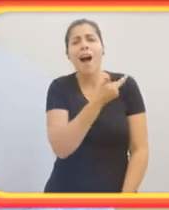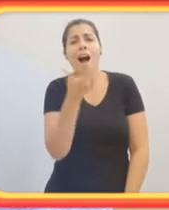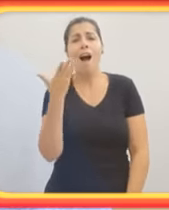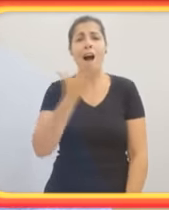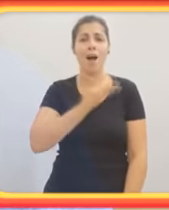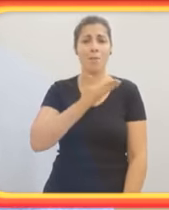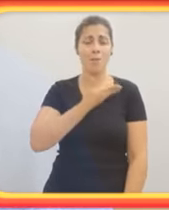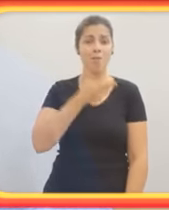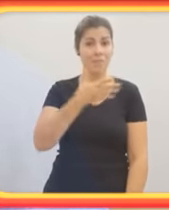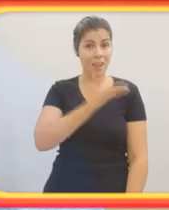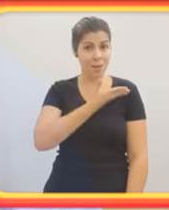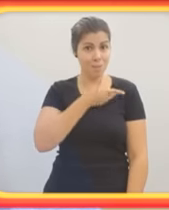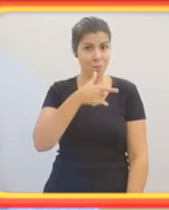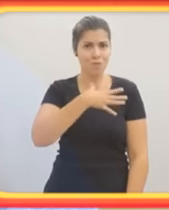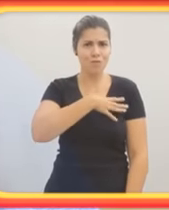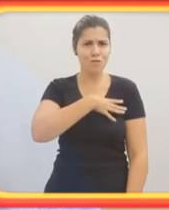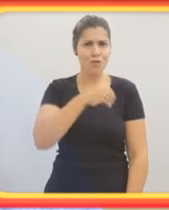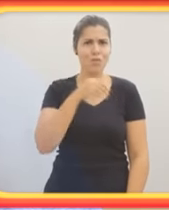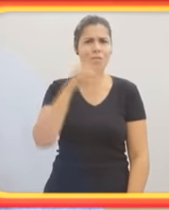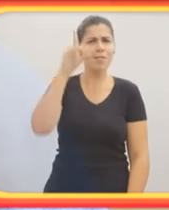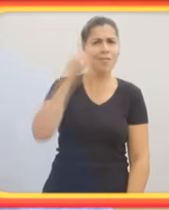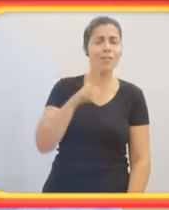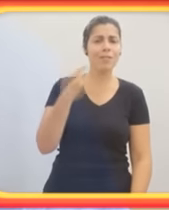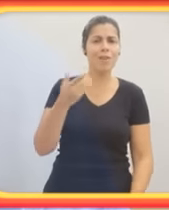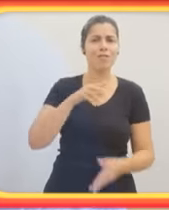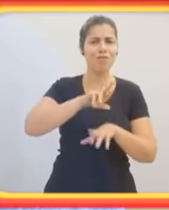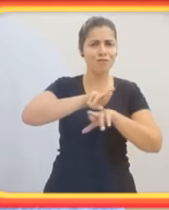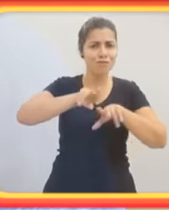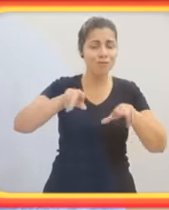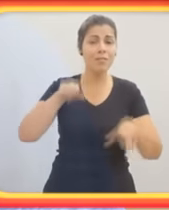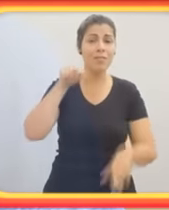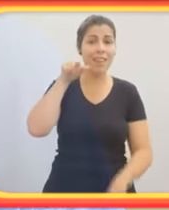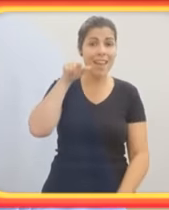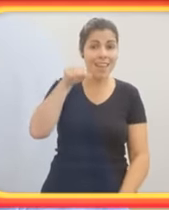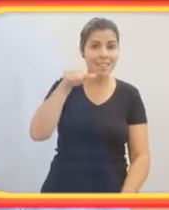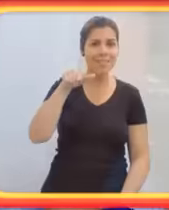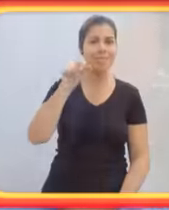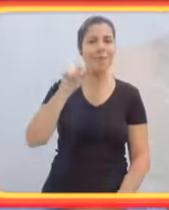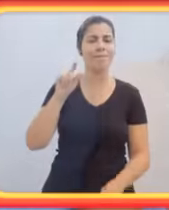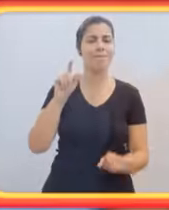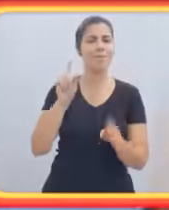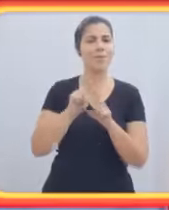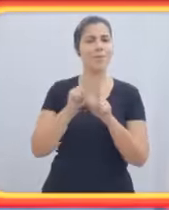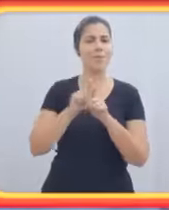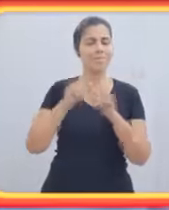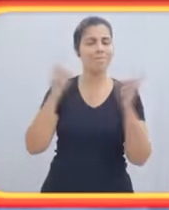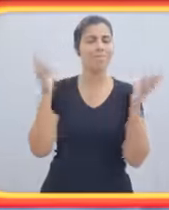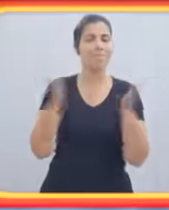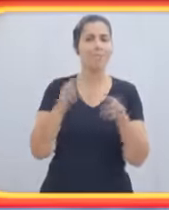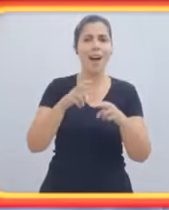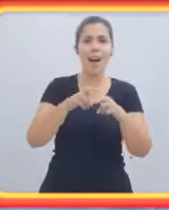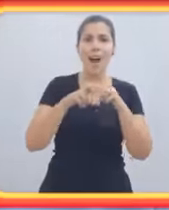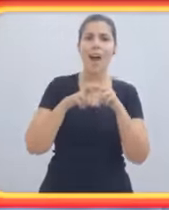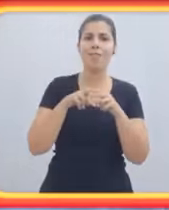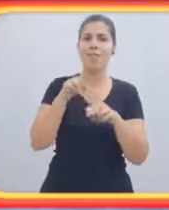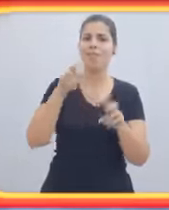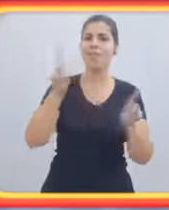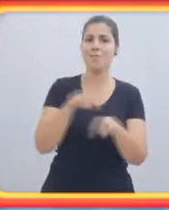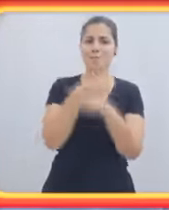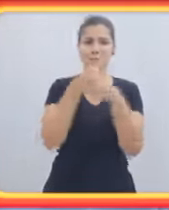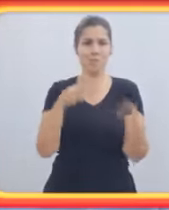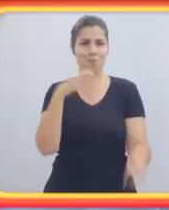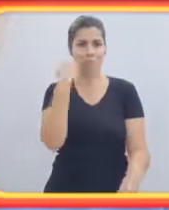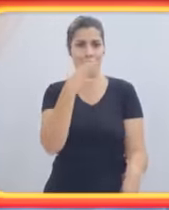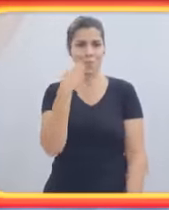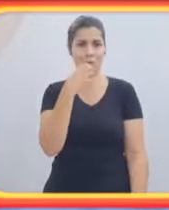tipo de diferença, assim, que não são, são pessoas com algum tipo de deficiência, vamos chamar assim,